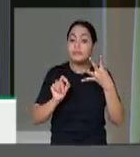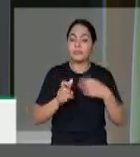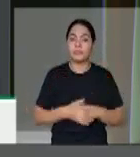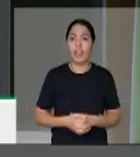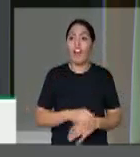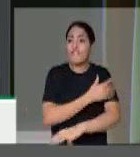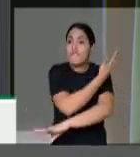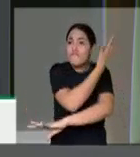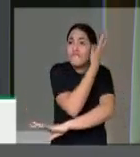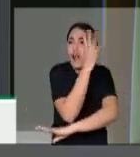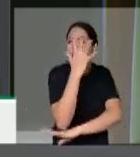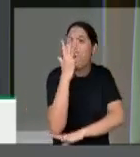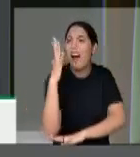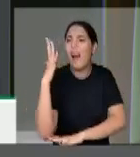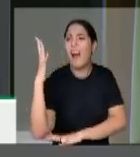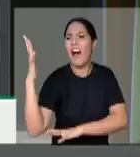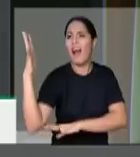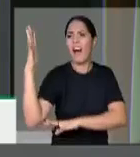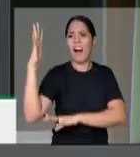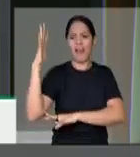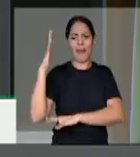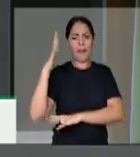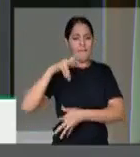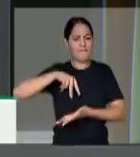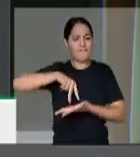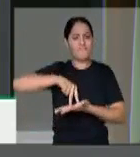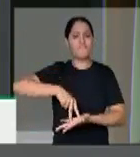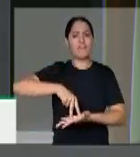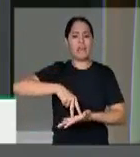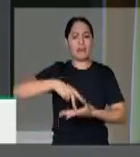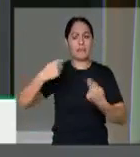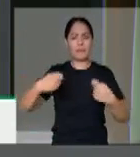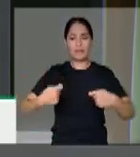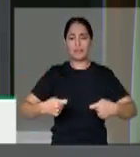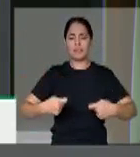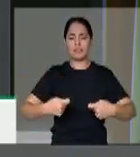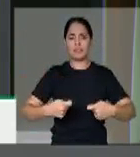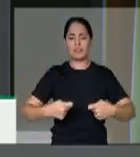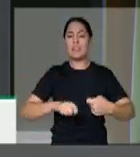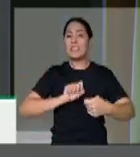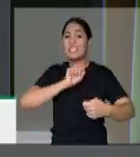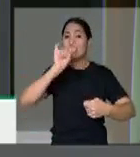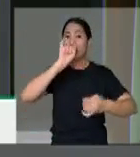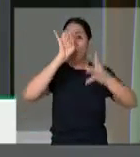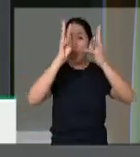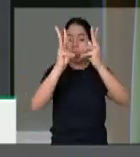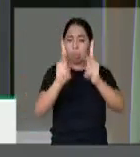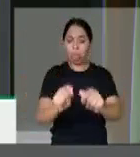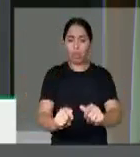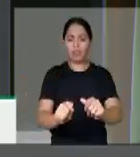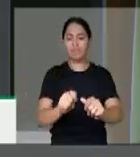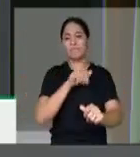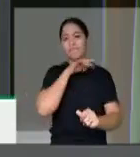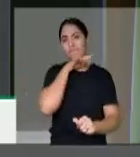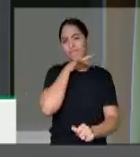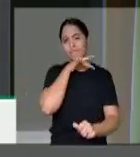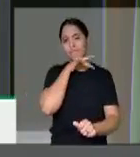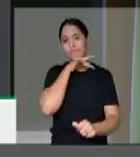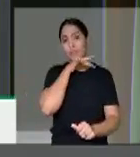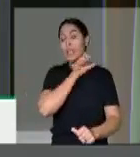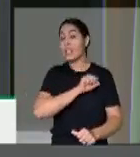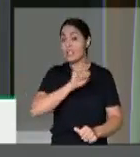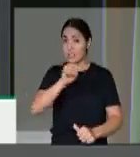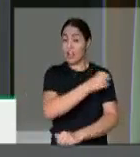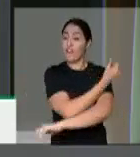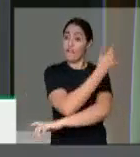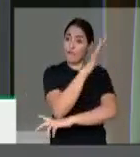floresta vale mais em pé do que arrasada, do que destruída. Há muitos benefícios trazidos pela floresta em